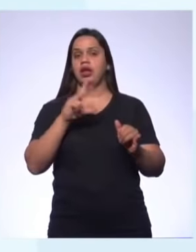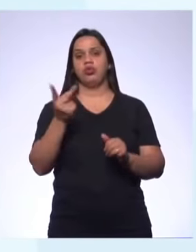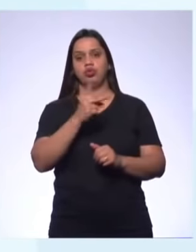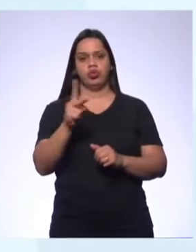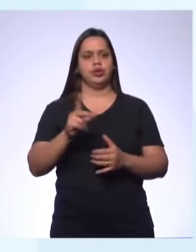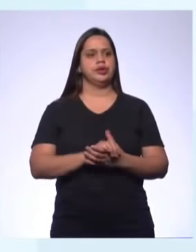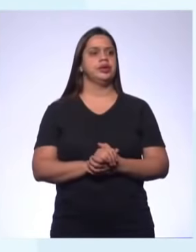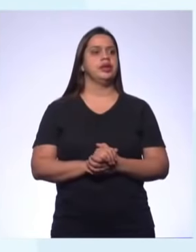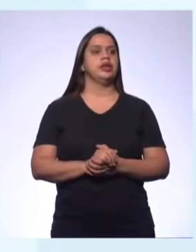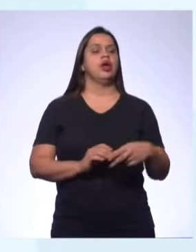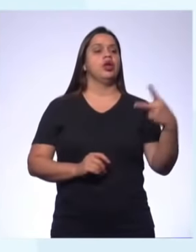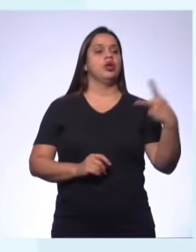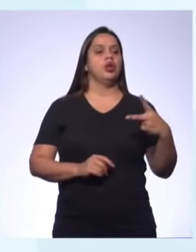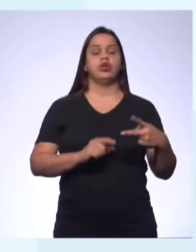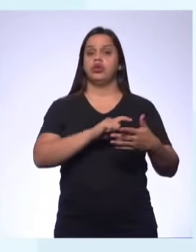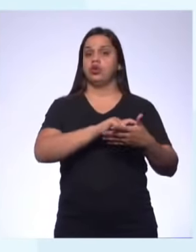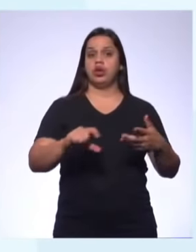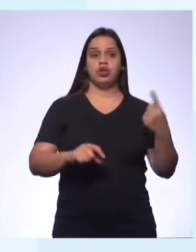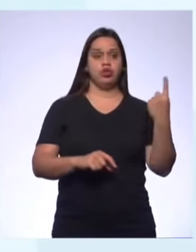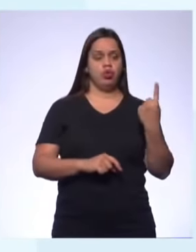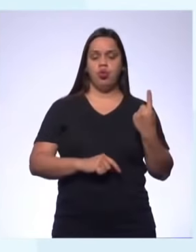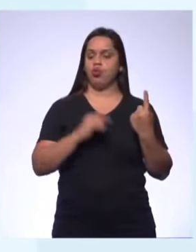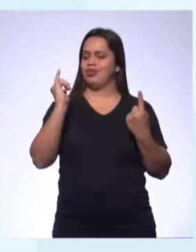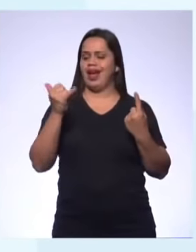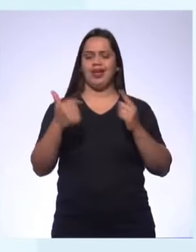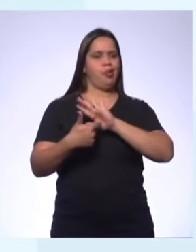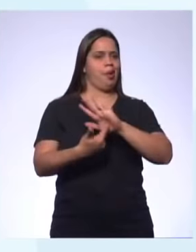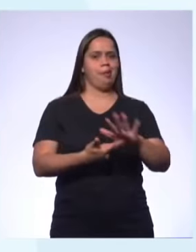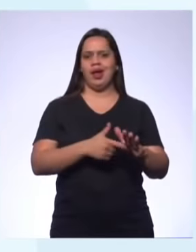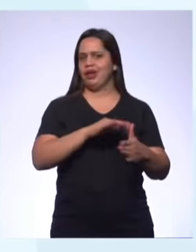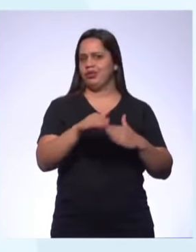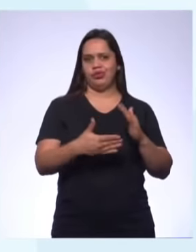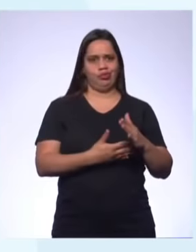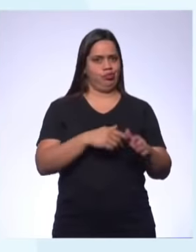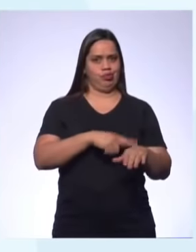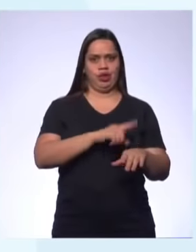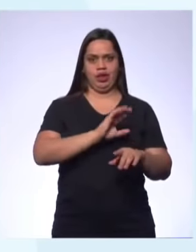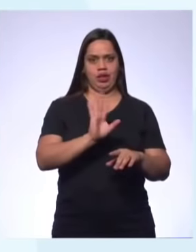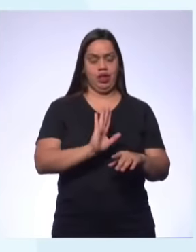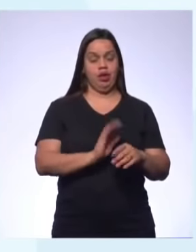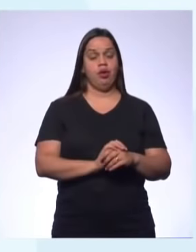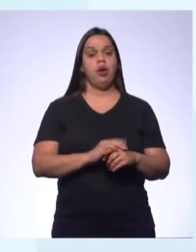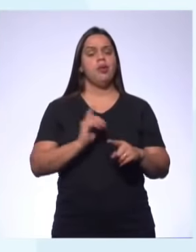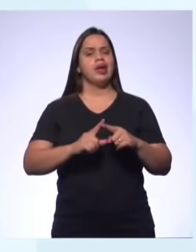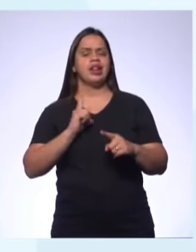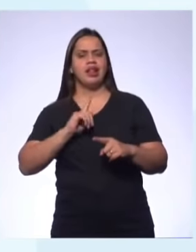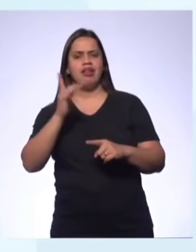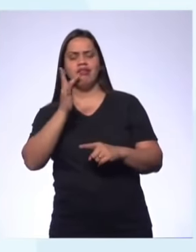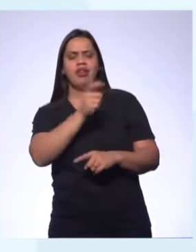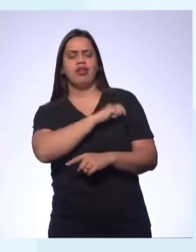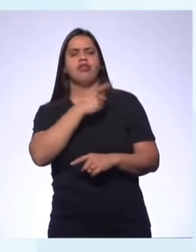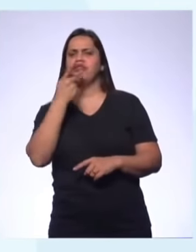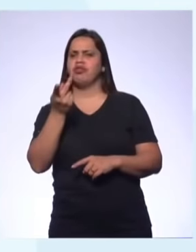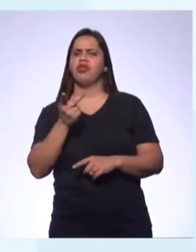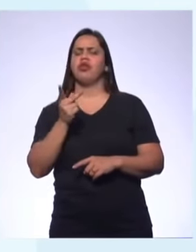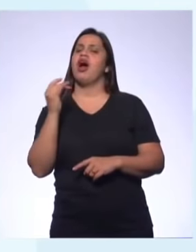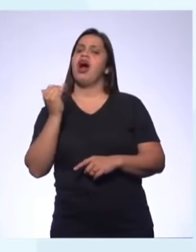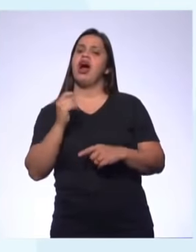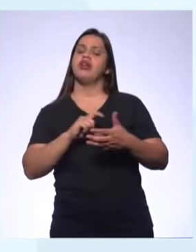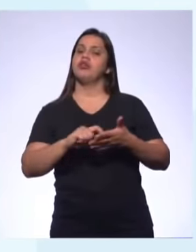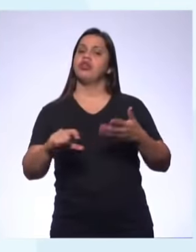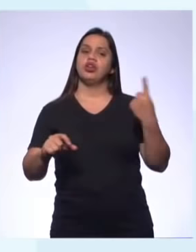no trecho 1, o narrador não aparece o tempo todo. Alguém pontuou isso aqui para mim. Nossa, no trecho 1, o narrador aparece bem pouquinho.